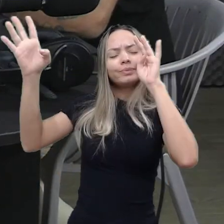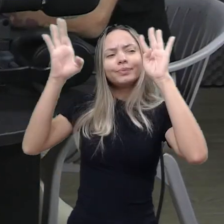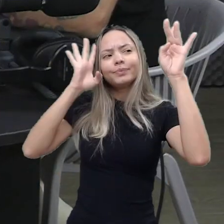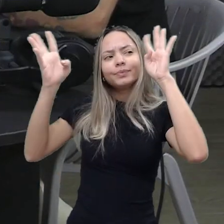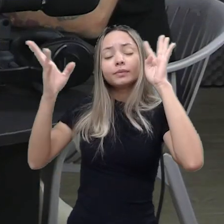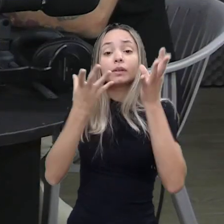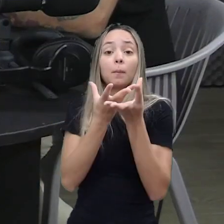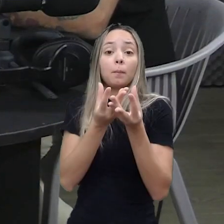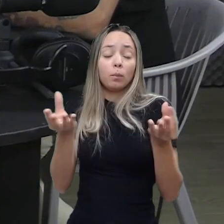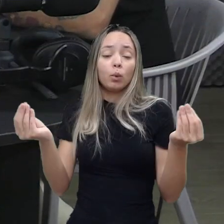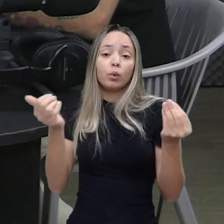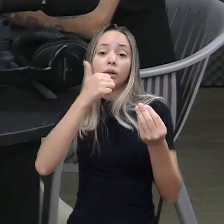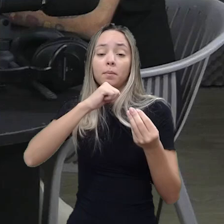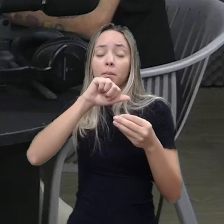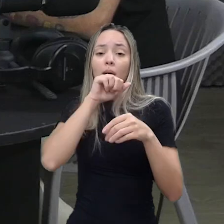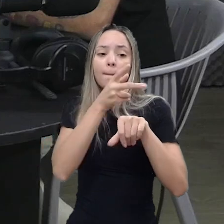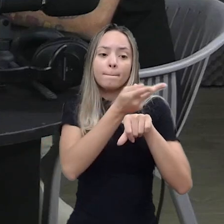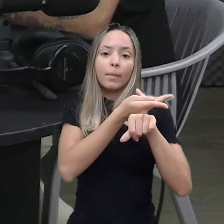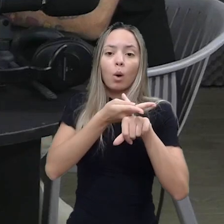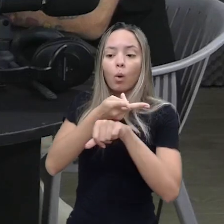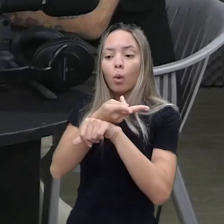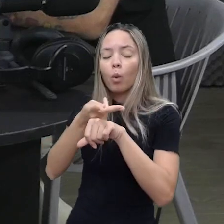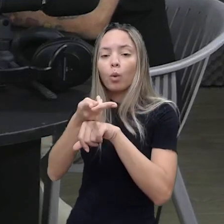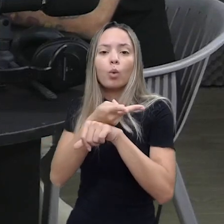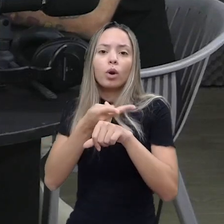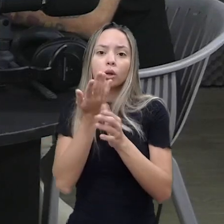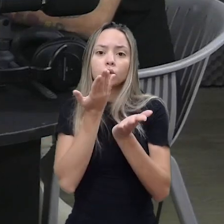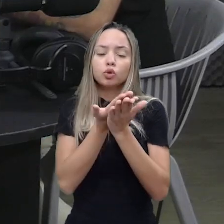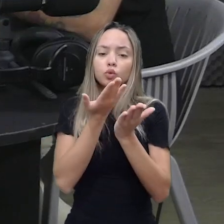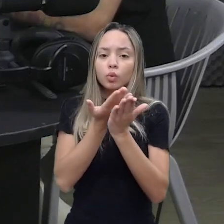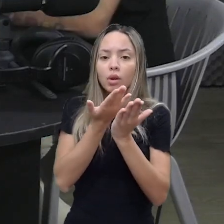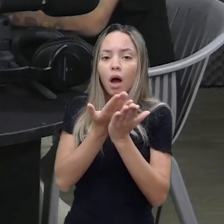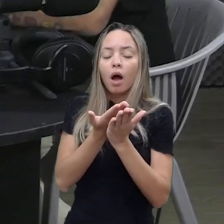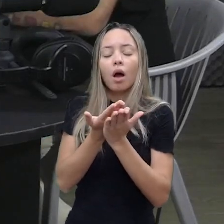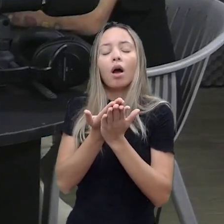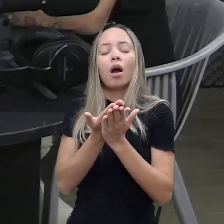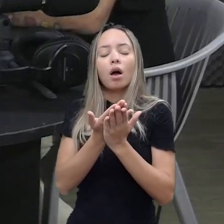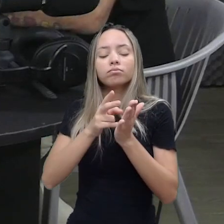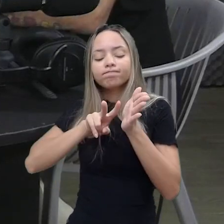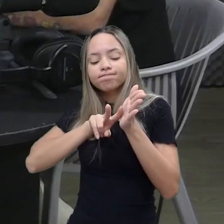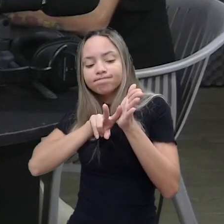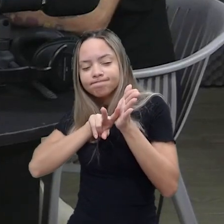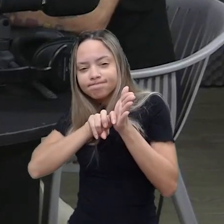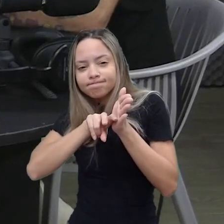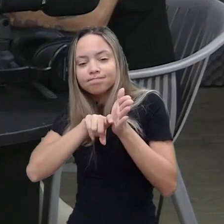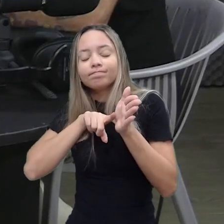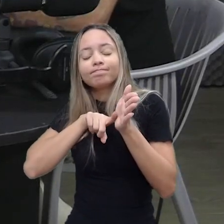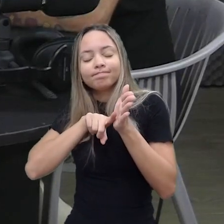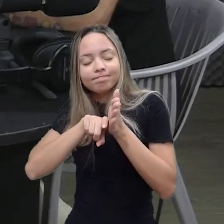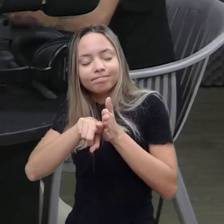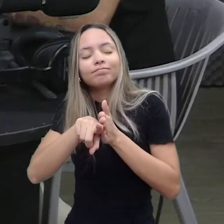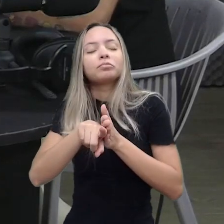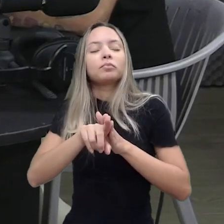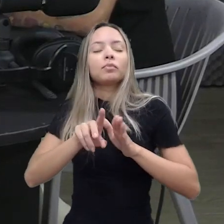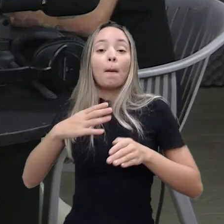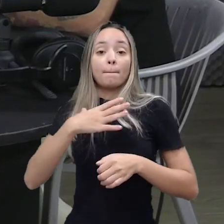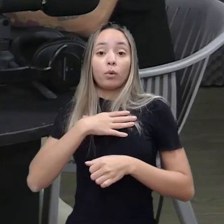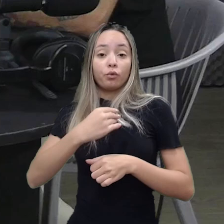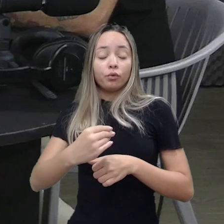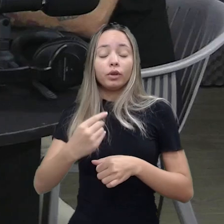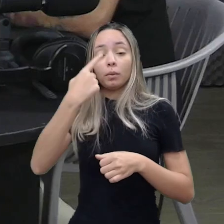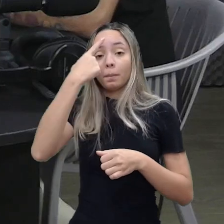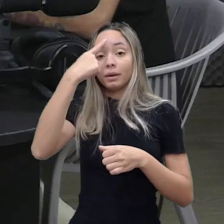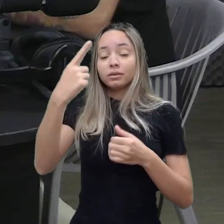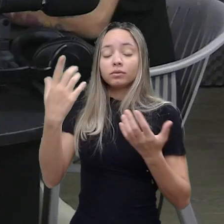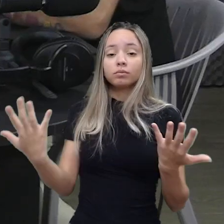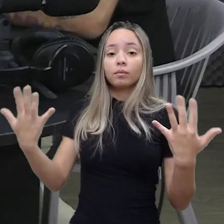têm procurado muito estudar, se especializar também pensando nos seus filhos, pensando na inclusão na sociedade,